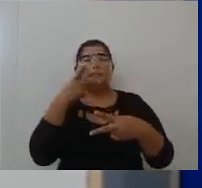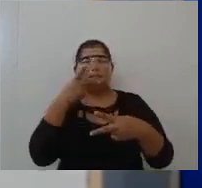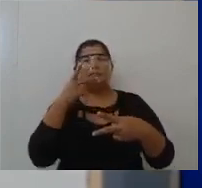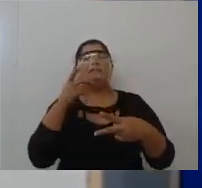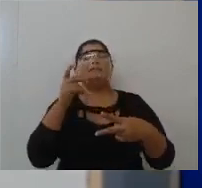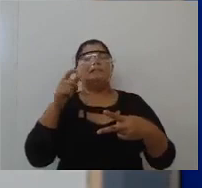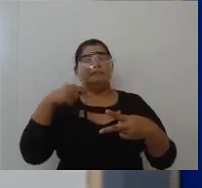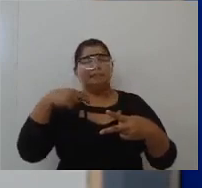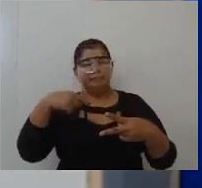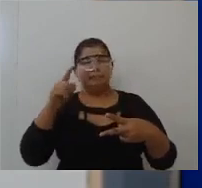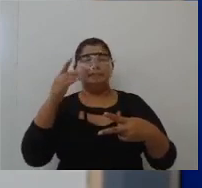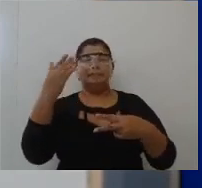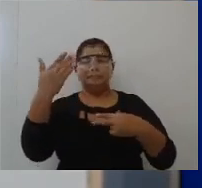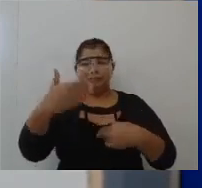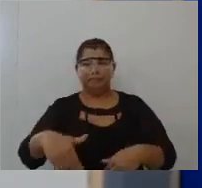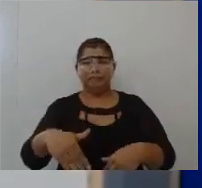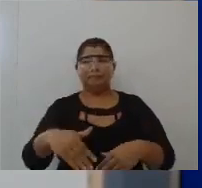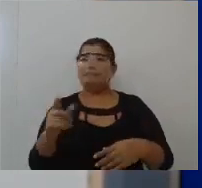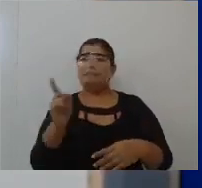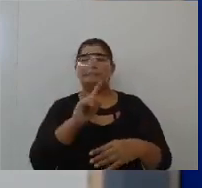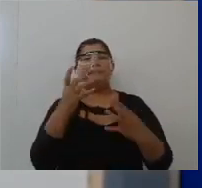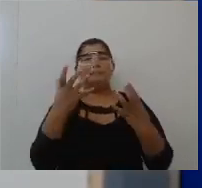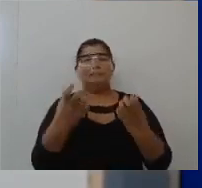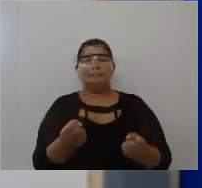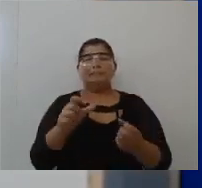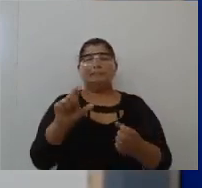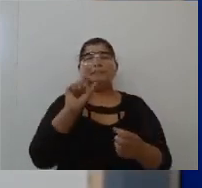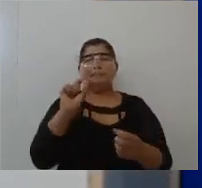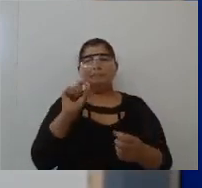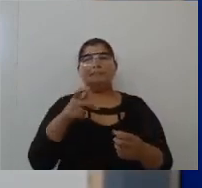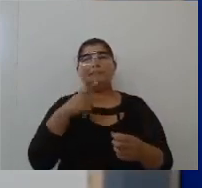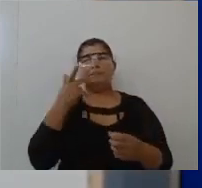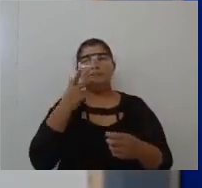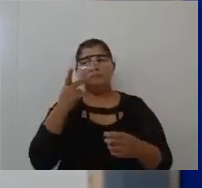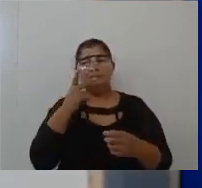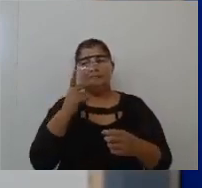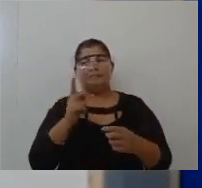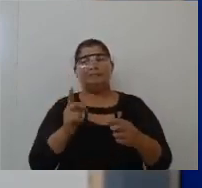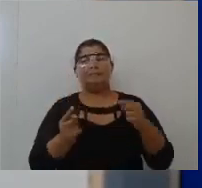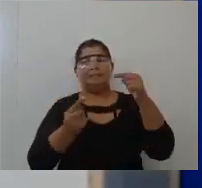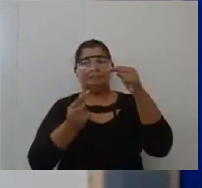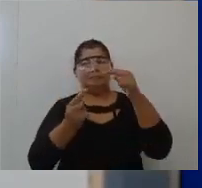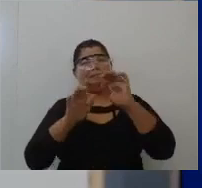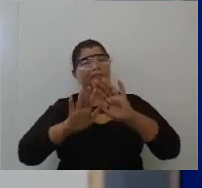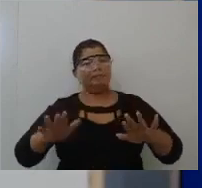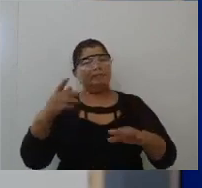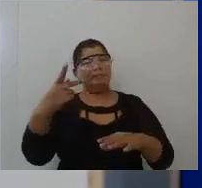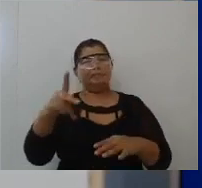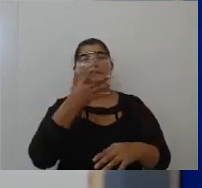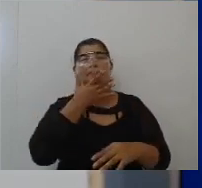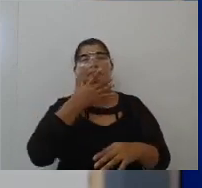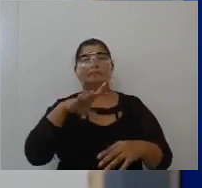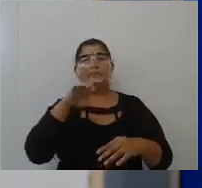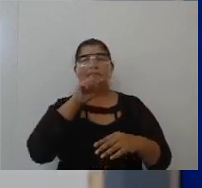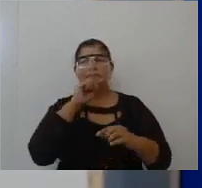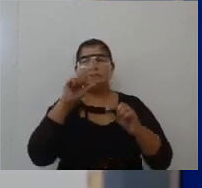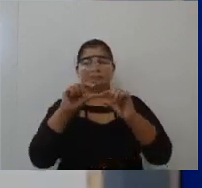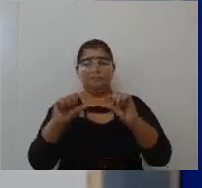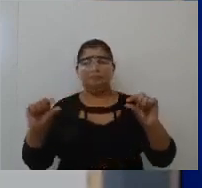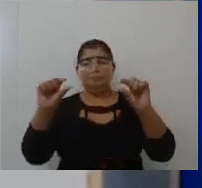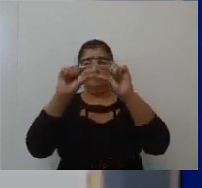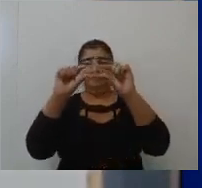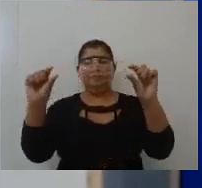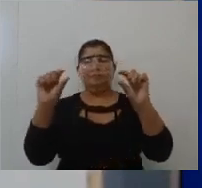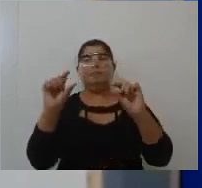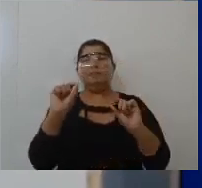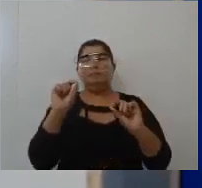aprovado. Não aceito que fale assim do seu pai. Tá, Luiz, o que é que você quer